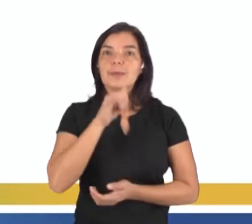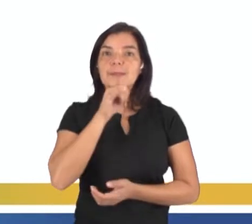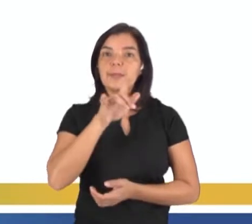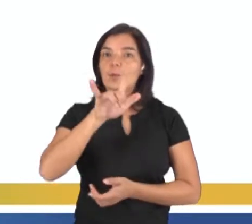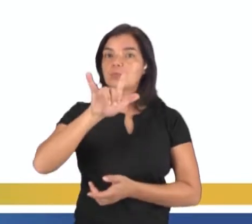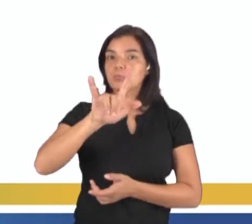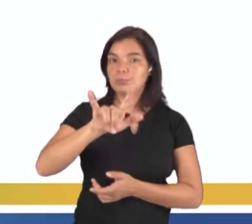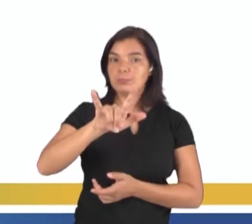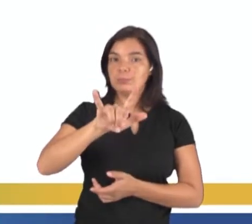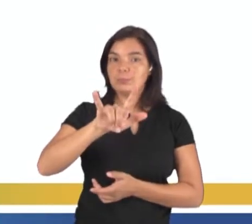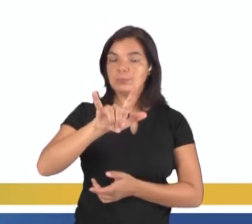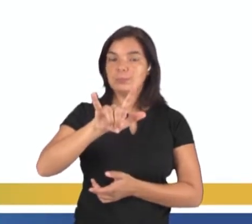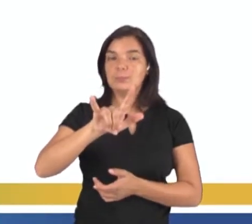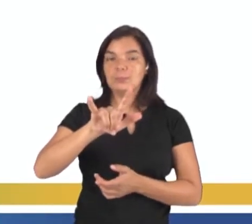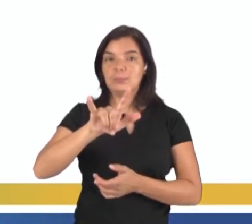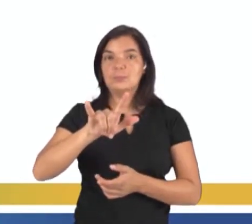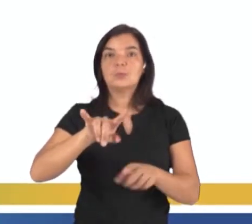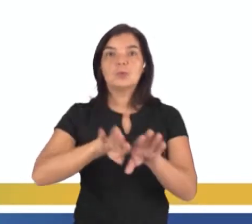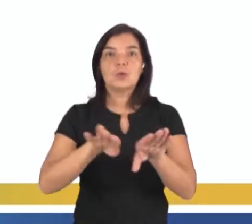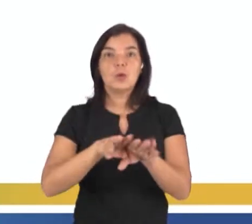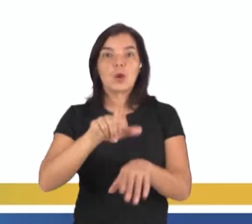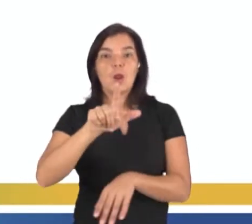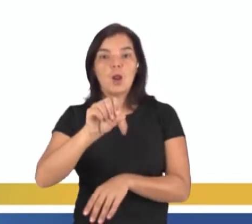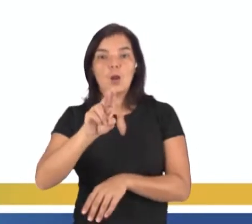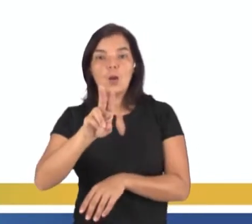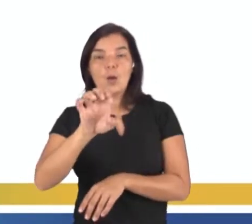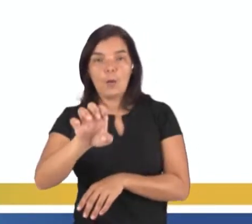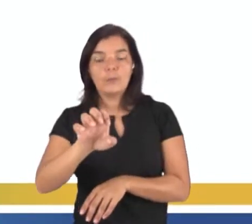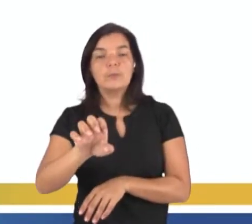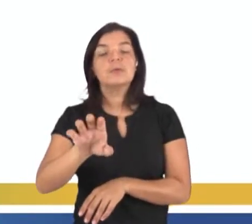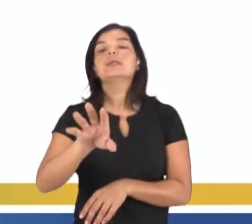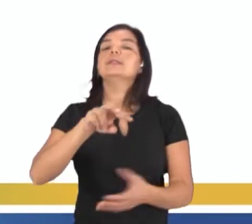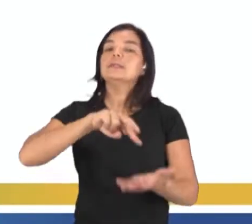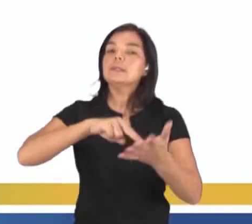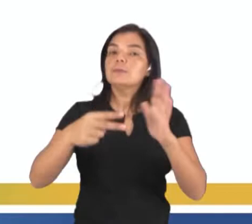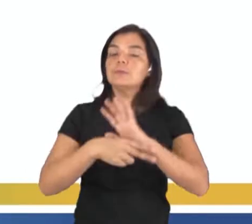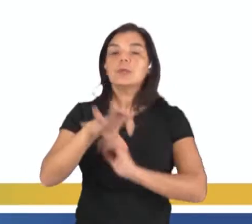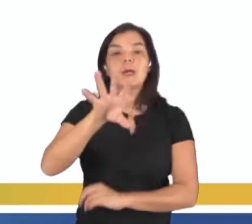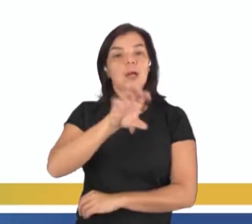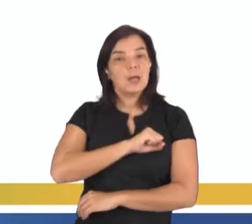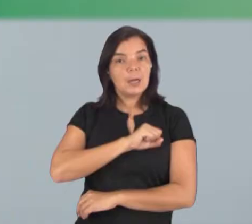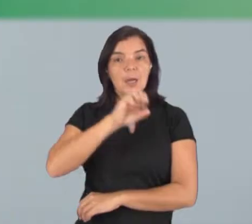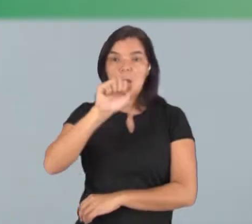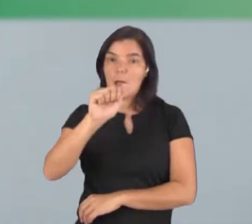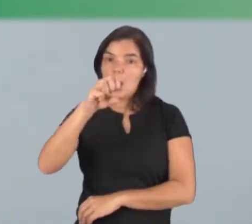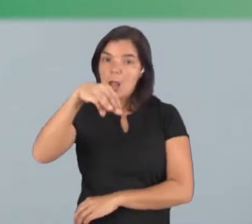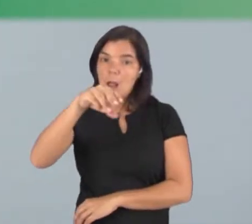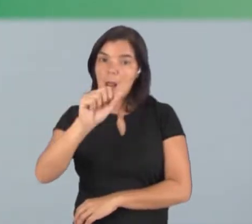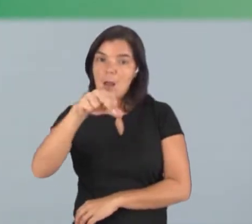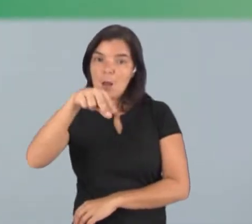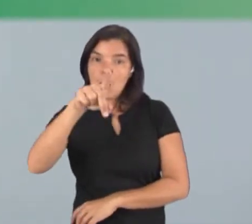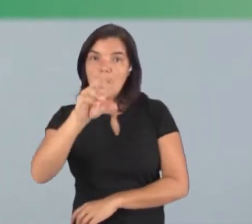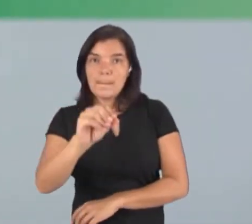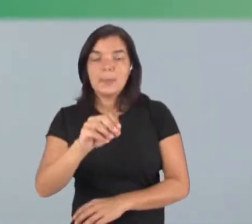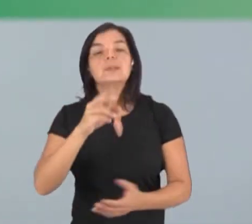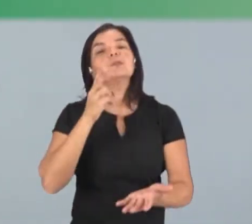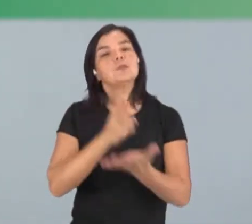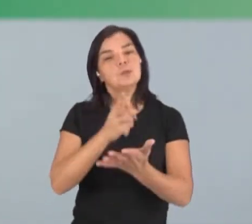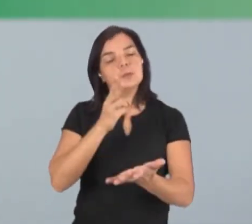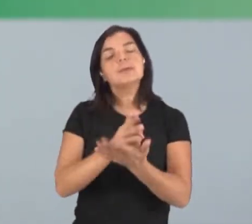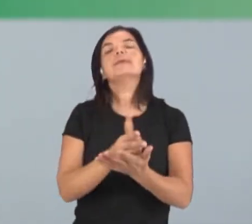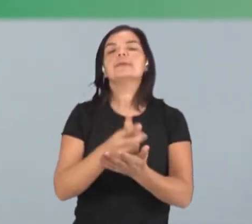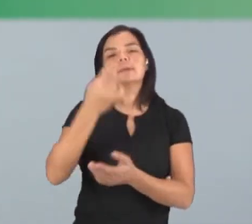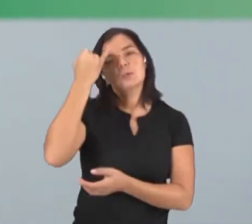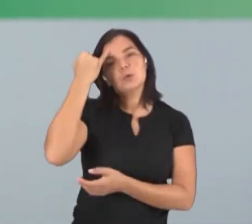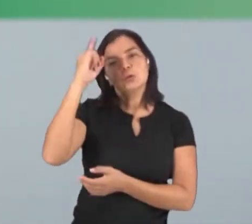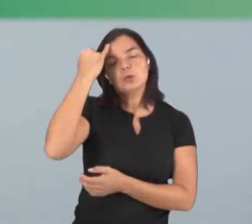amar. Loving, com o ing no final, amando. Então, todos os verbos que você colocar esse ing no final, ele vai dar